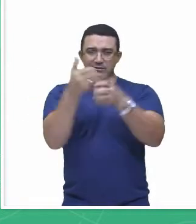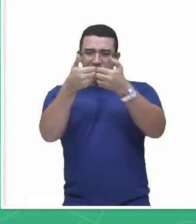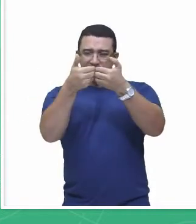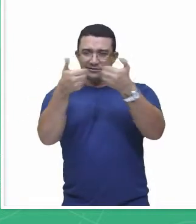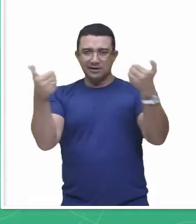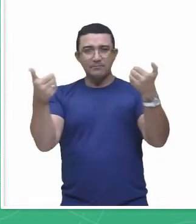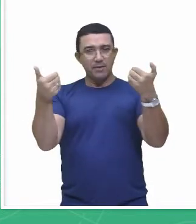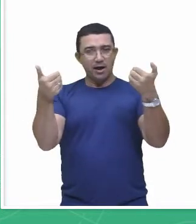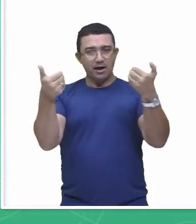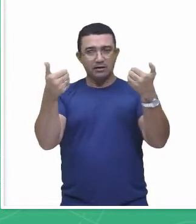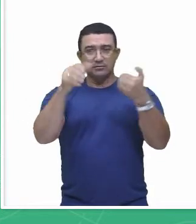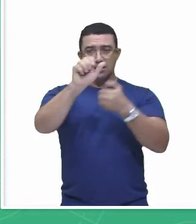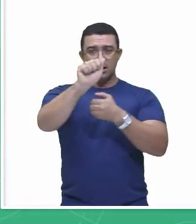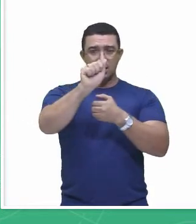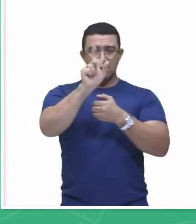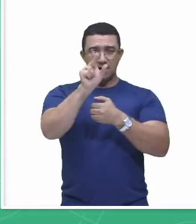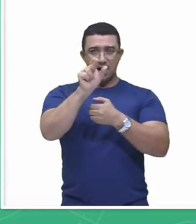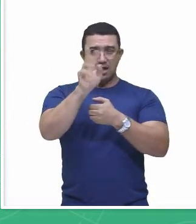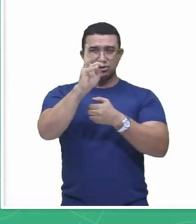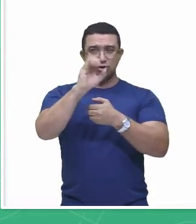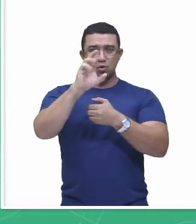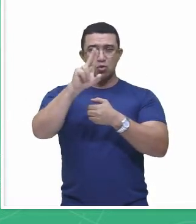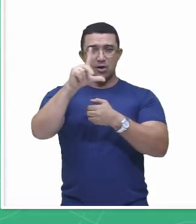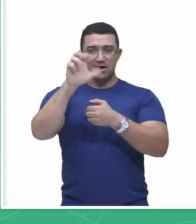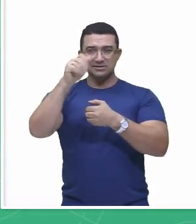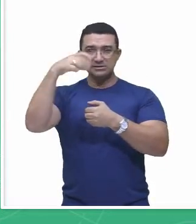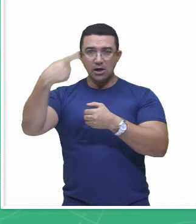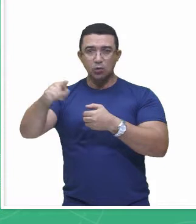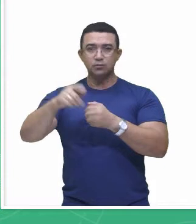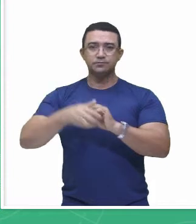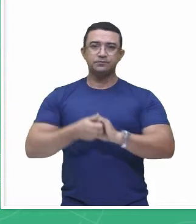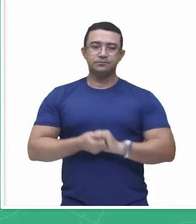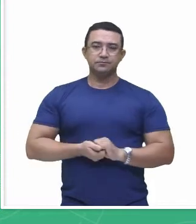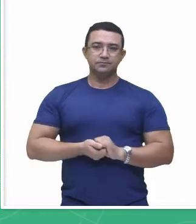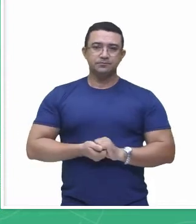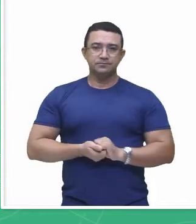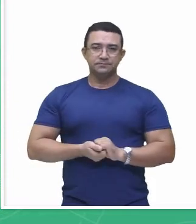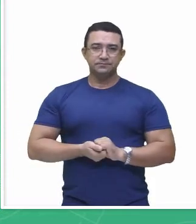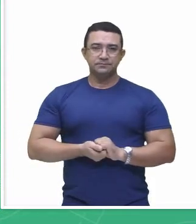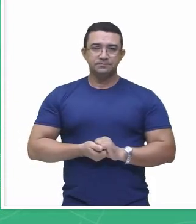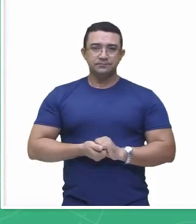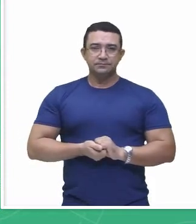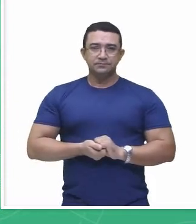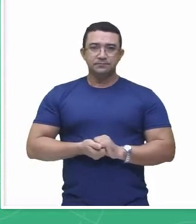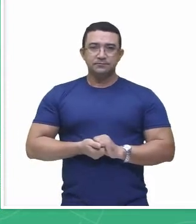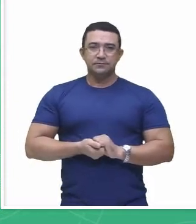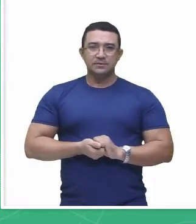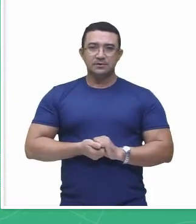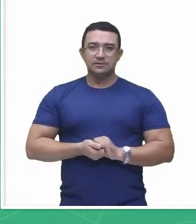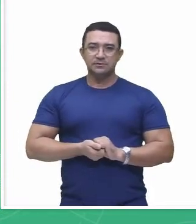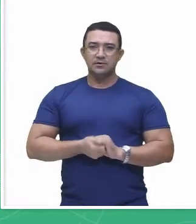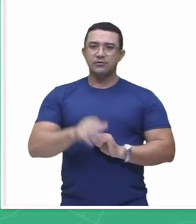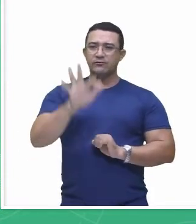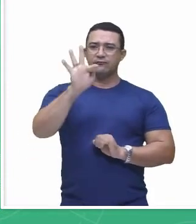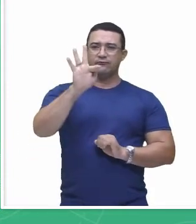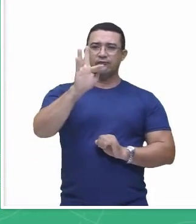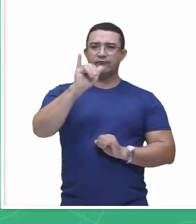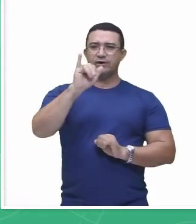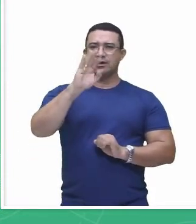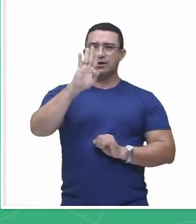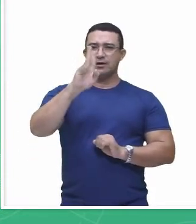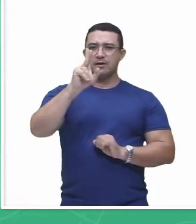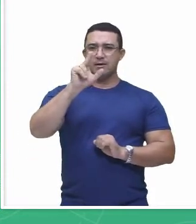as articulações em fibrosas, cartilaginosas e sinoviais. As articulações fibrosas,